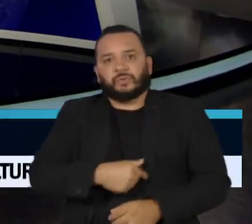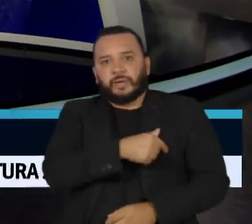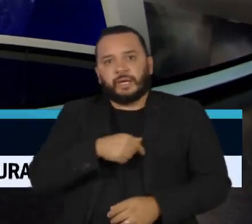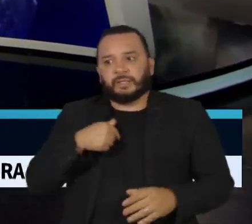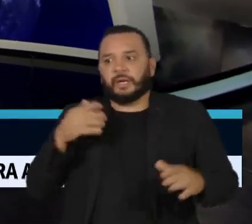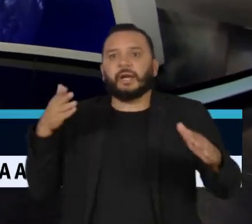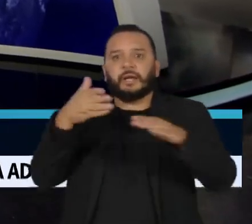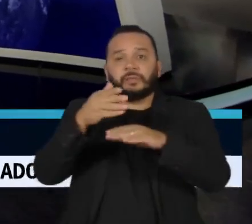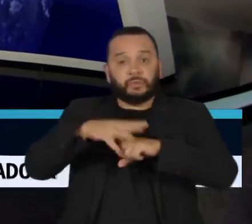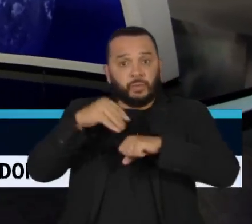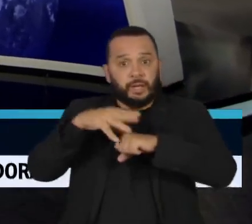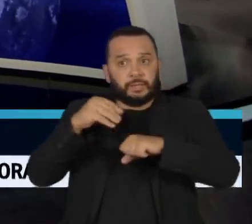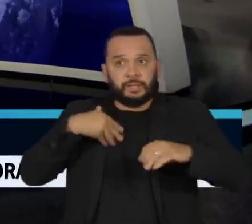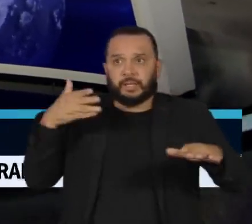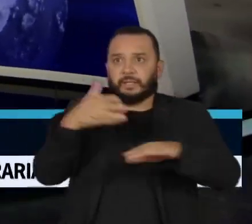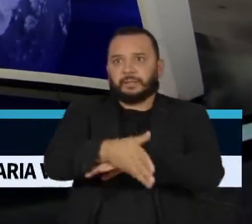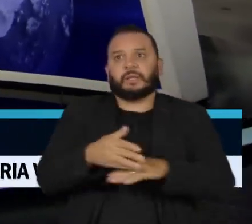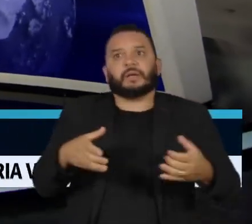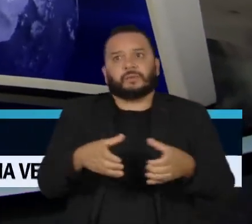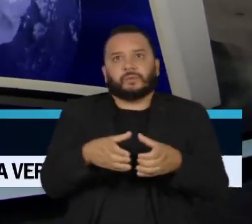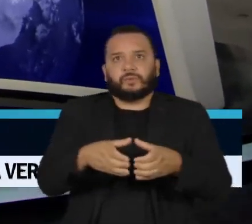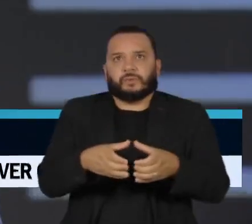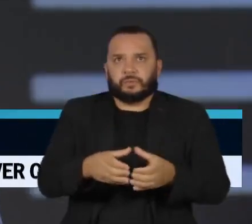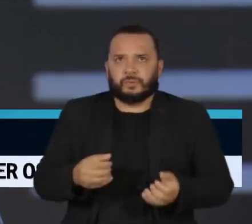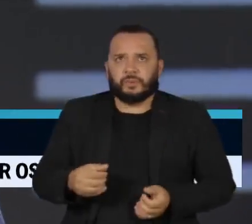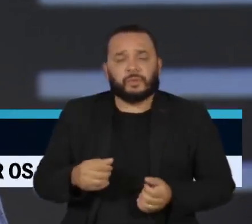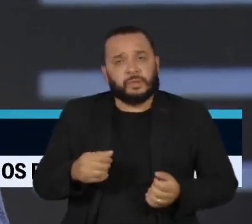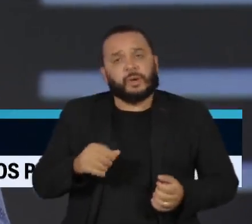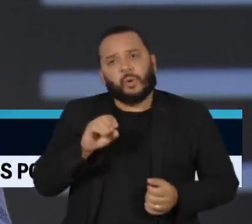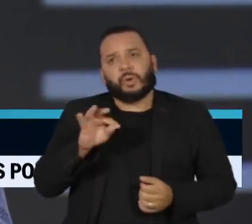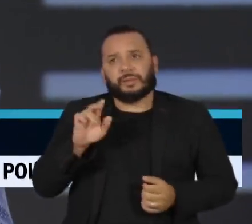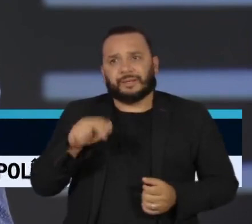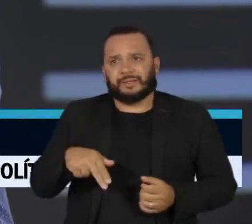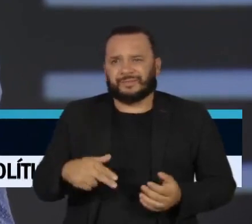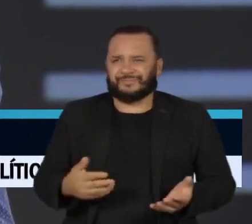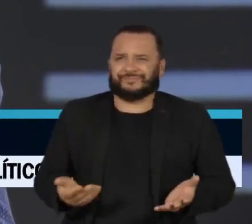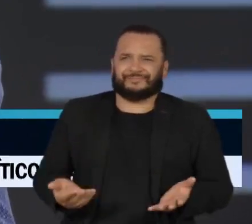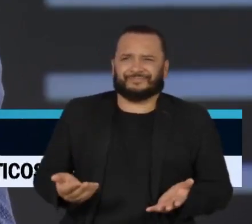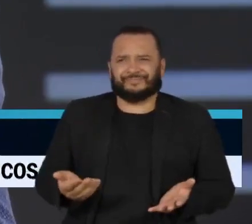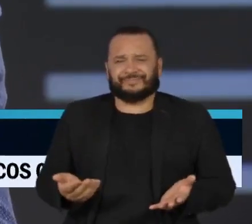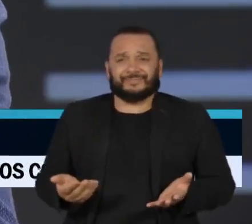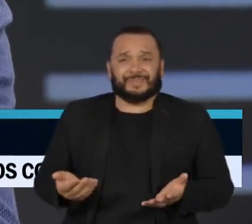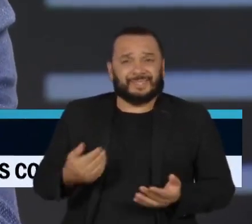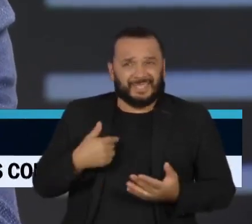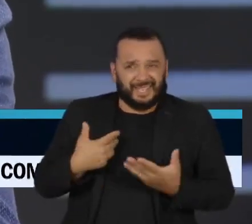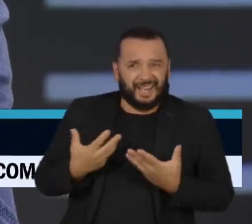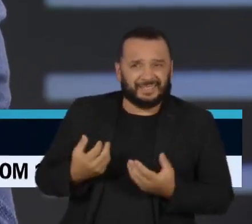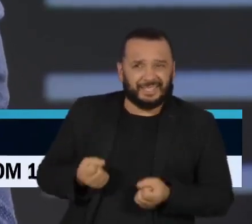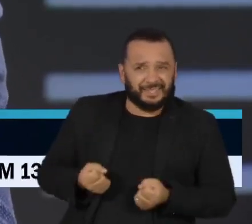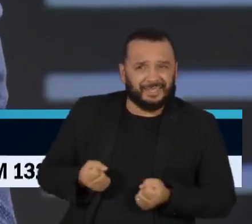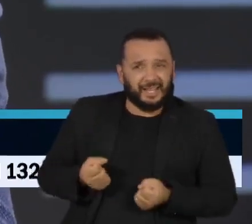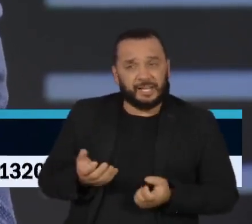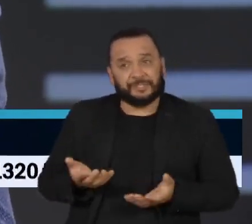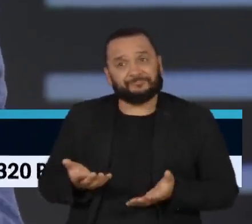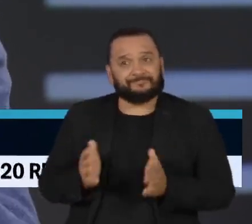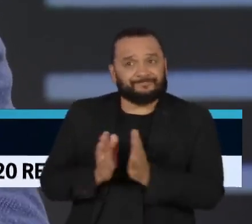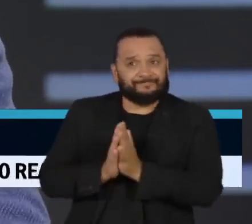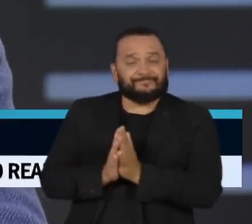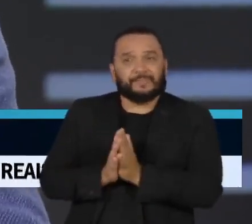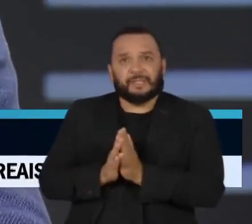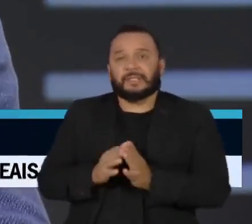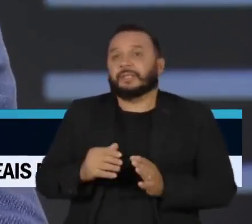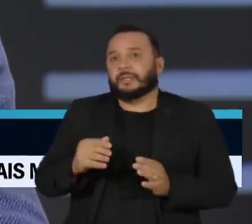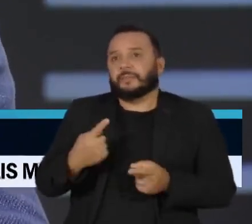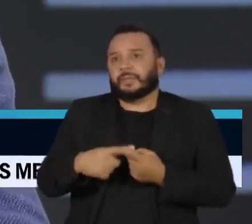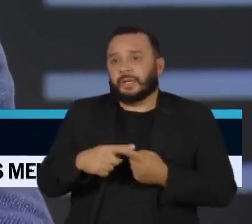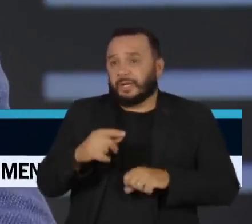Vila Turquia vai ceder a pressão do tam essa é uma questão complicada porque lá na Suécia